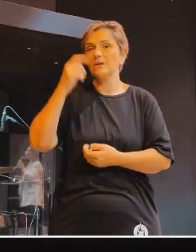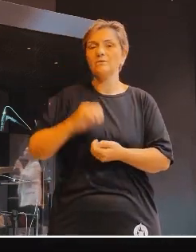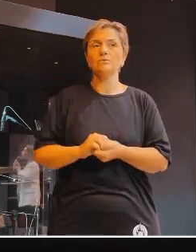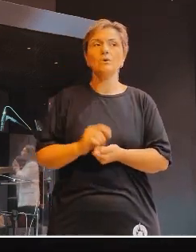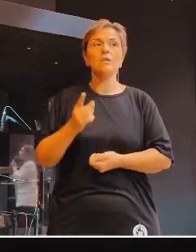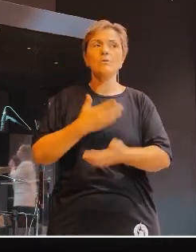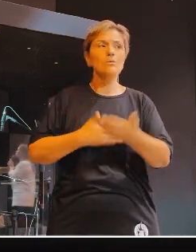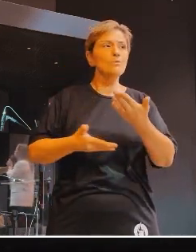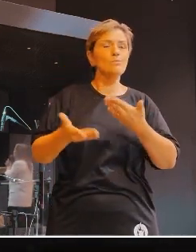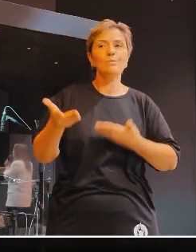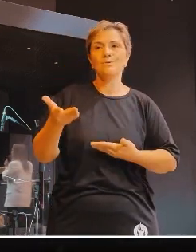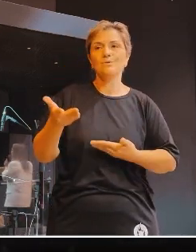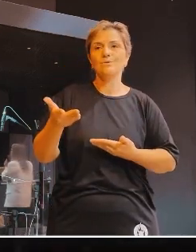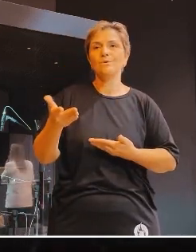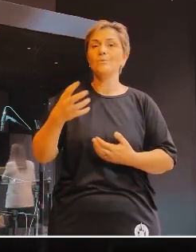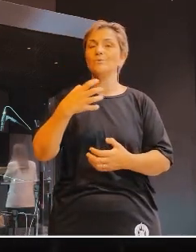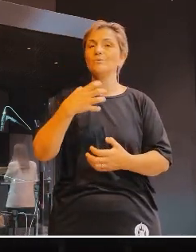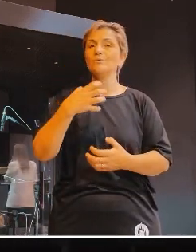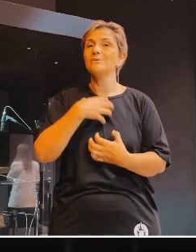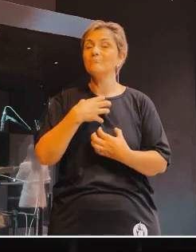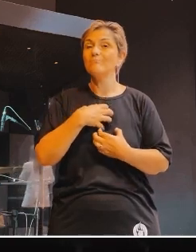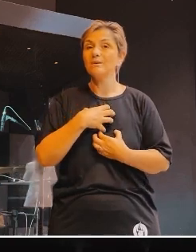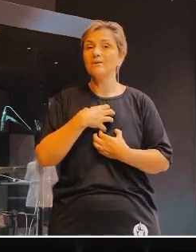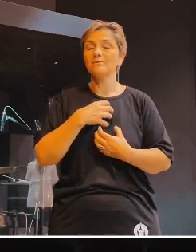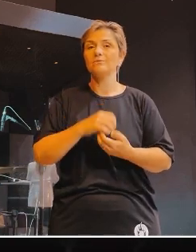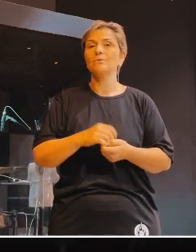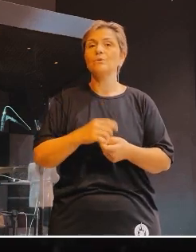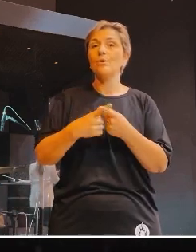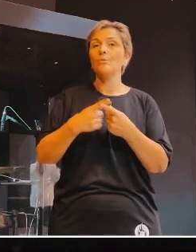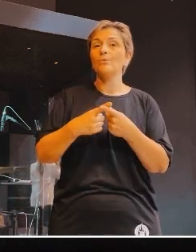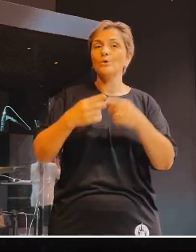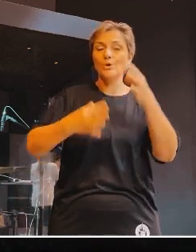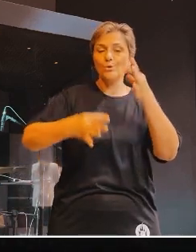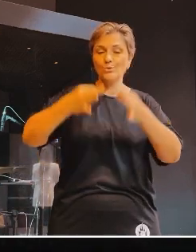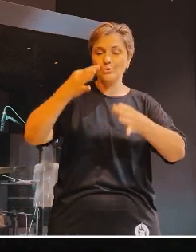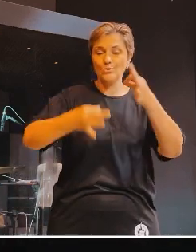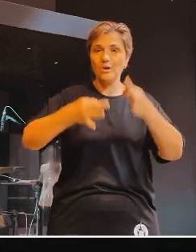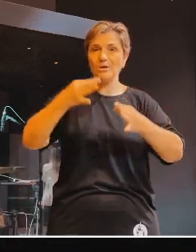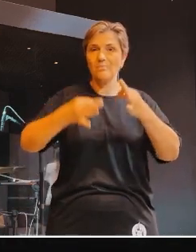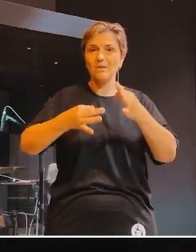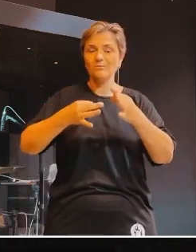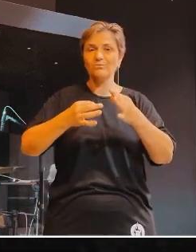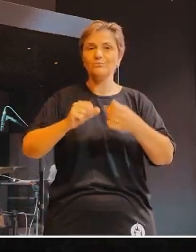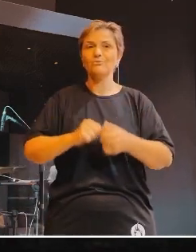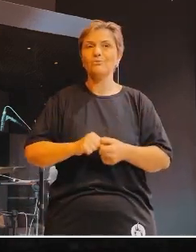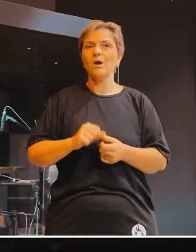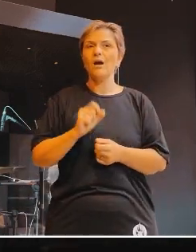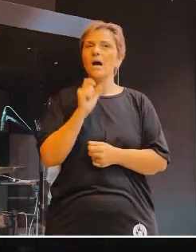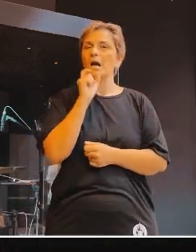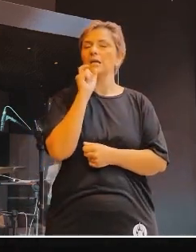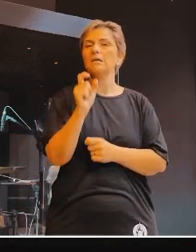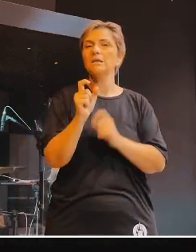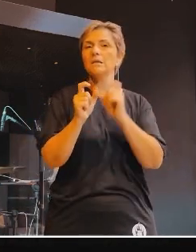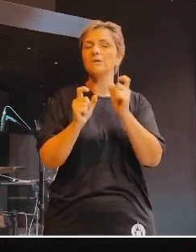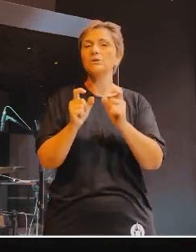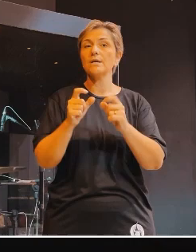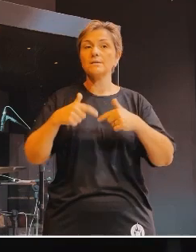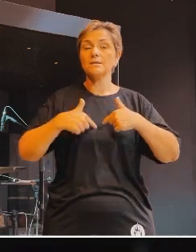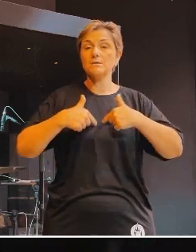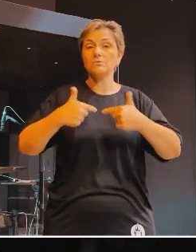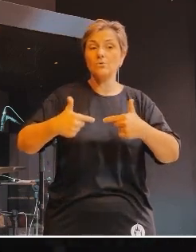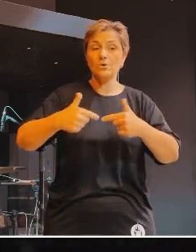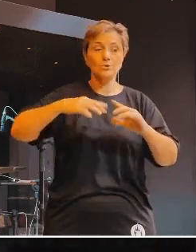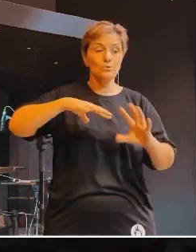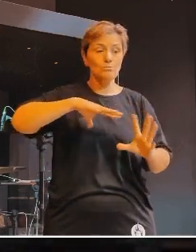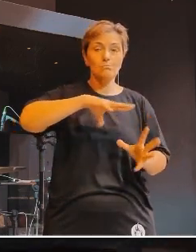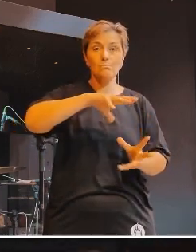Não compartilhamos os nossos sentimentos. Porque o julgamento, a crítica e as ações da humanidade,